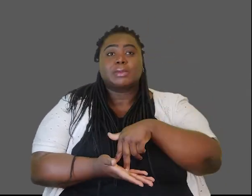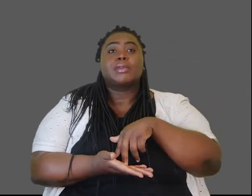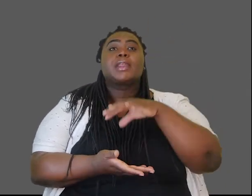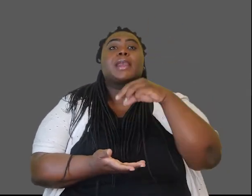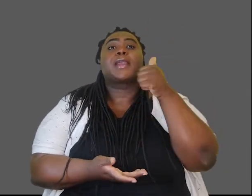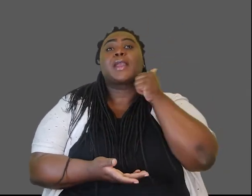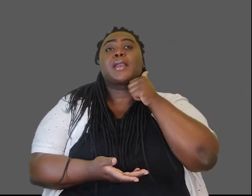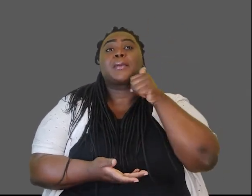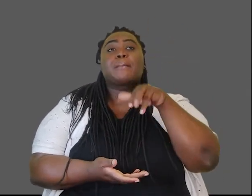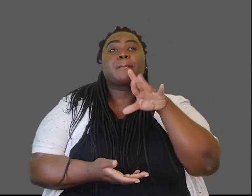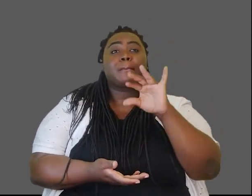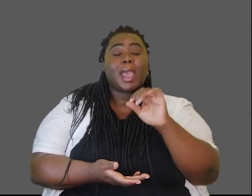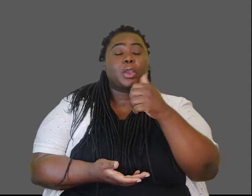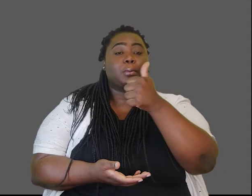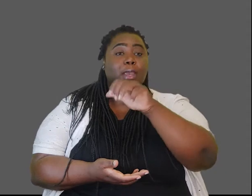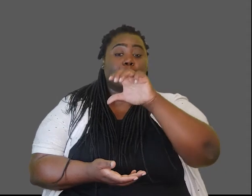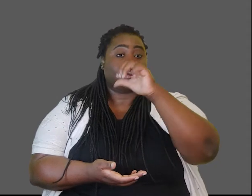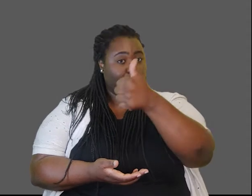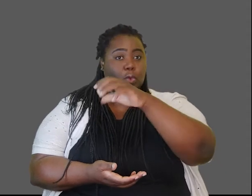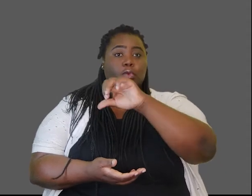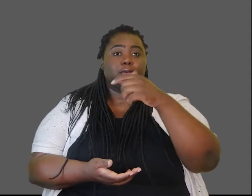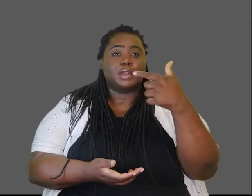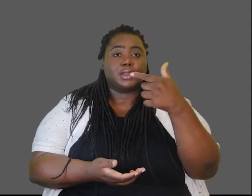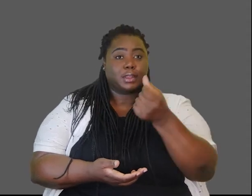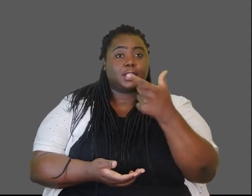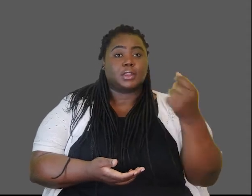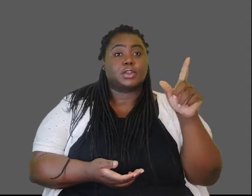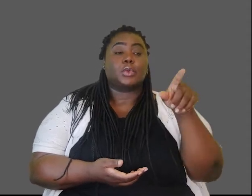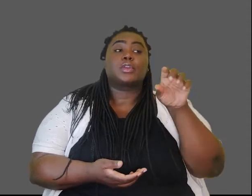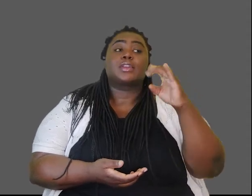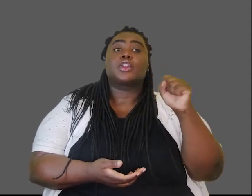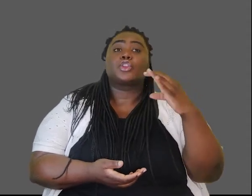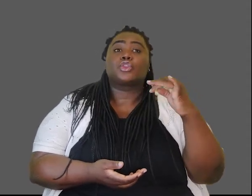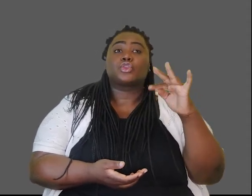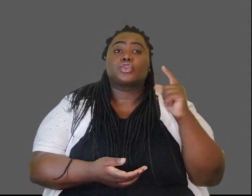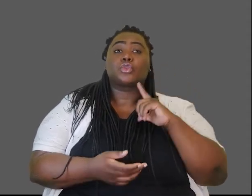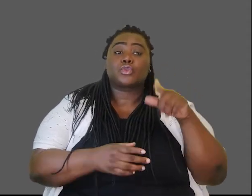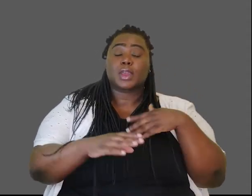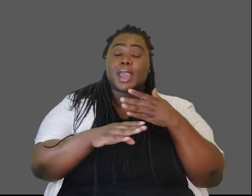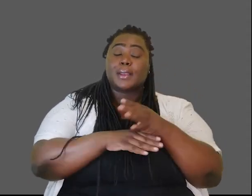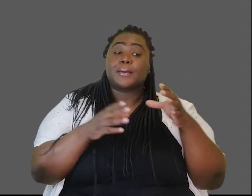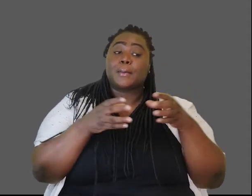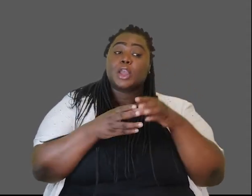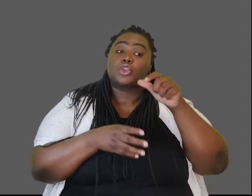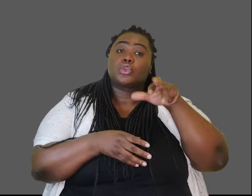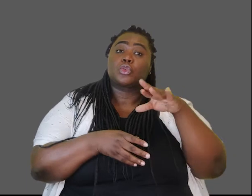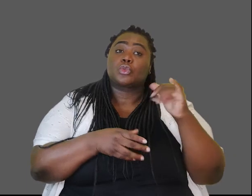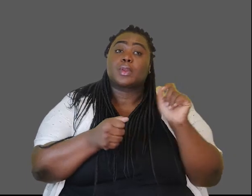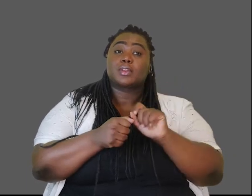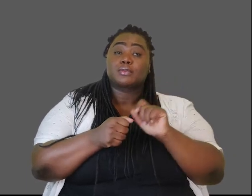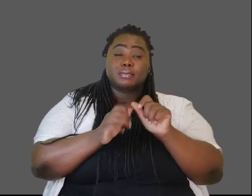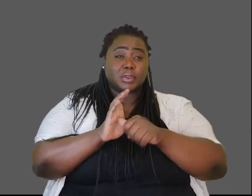maio de 1962, o astronauta Scott Carpenter, que fazia parte do Projeto Mercury, fez